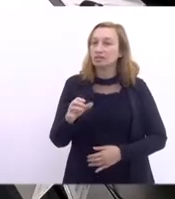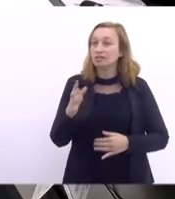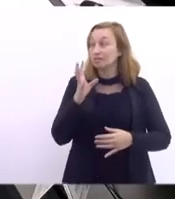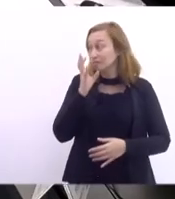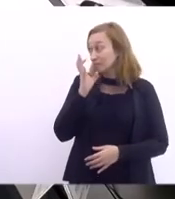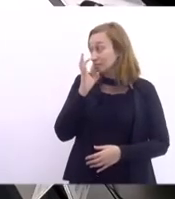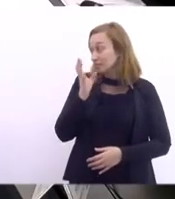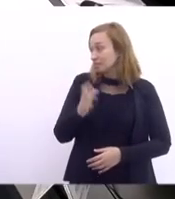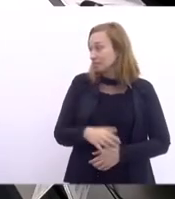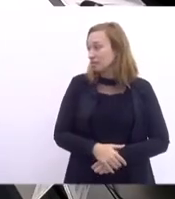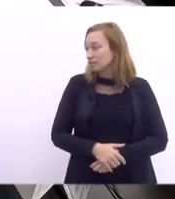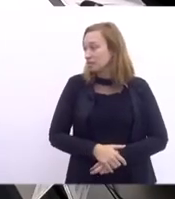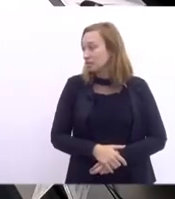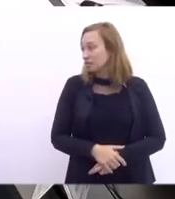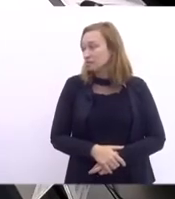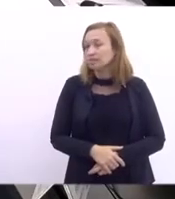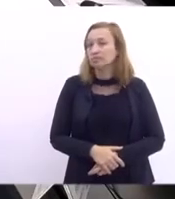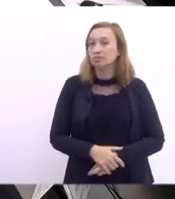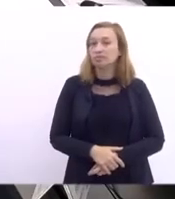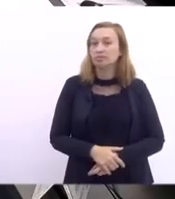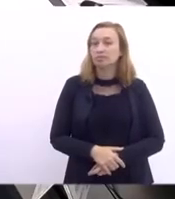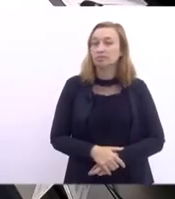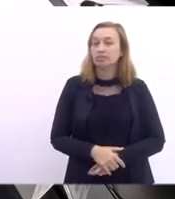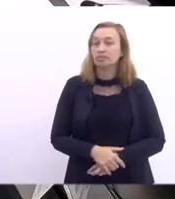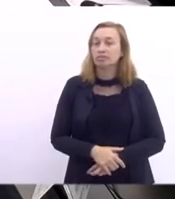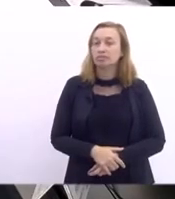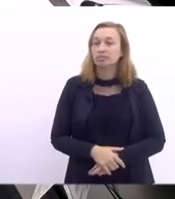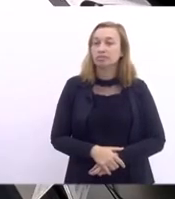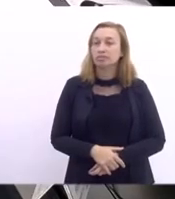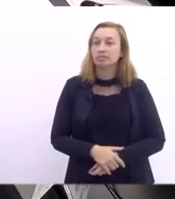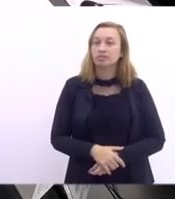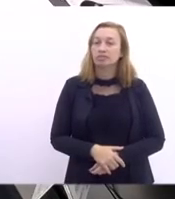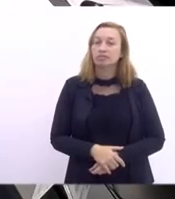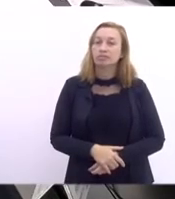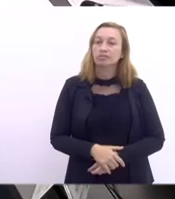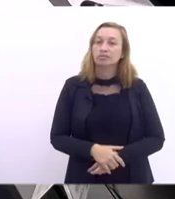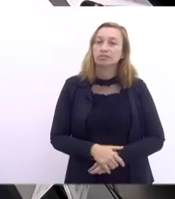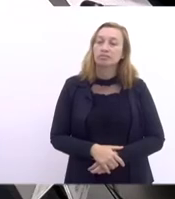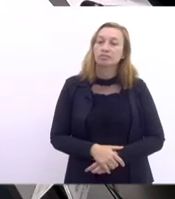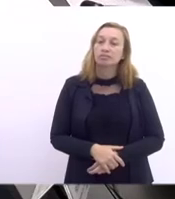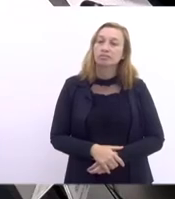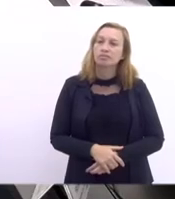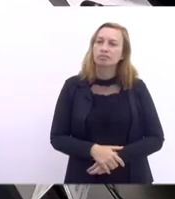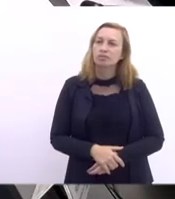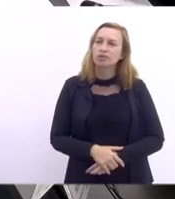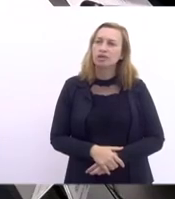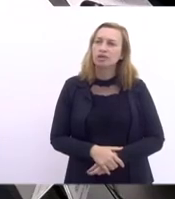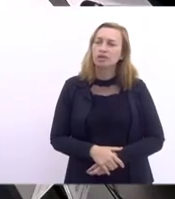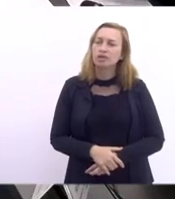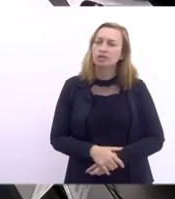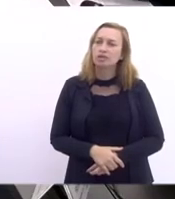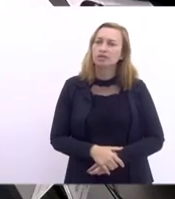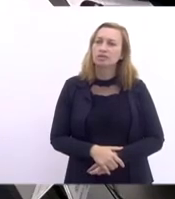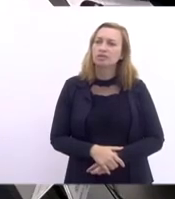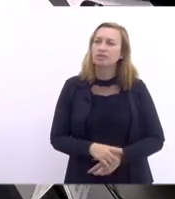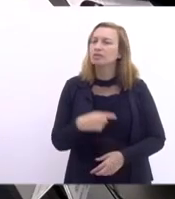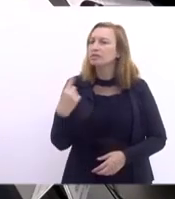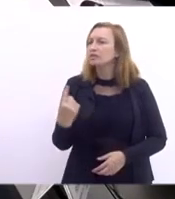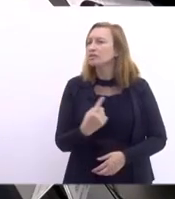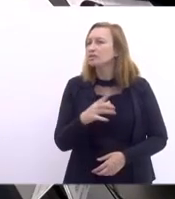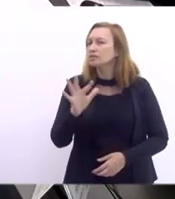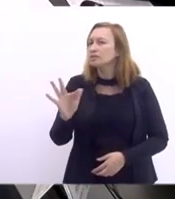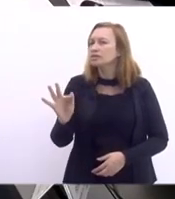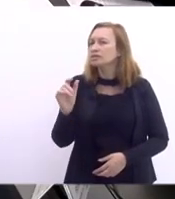anti motor a Júlia e a excelente apresentação do Tribunal de Contas é nós depois